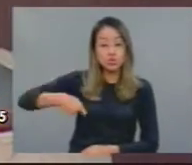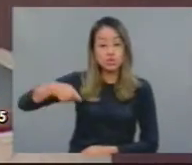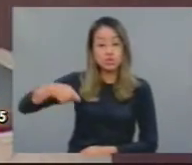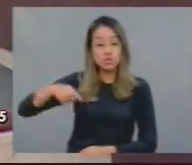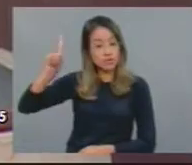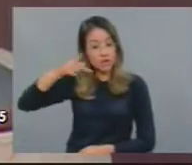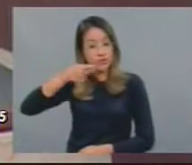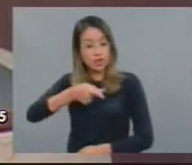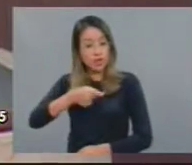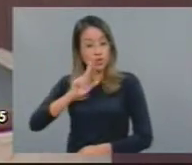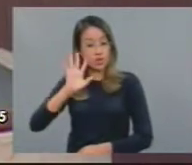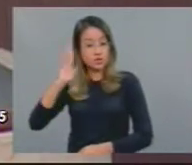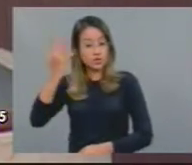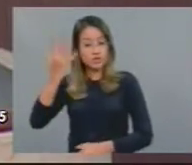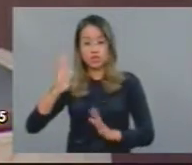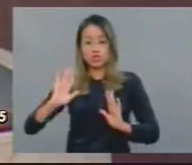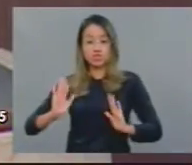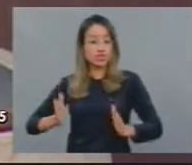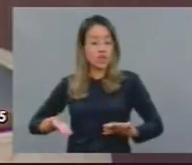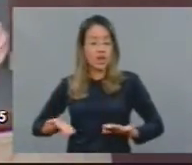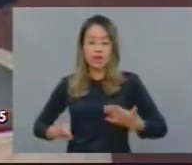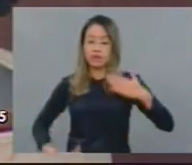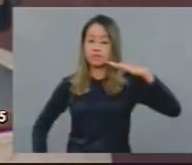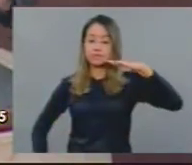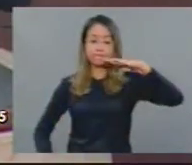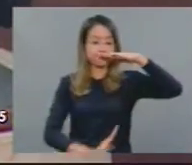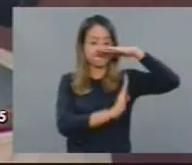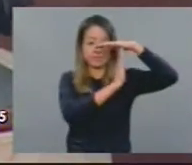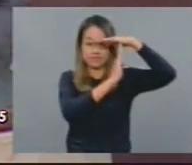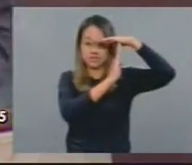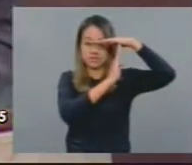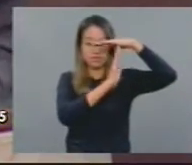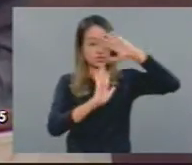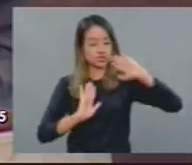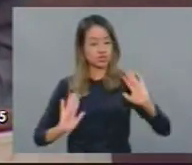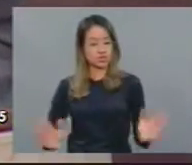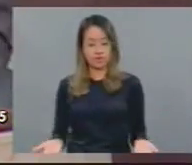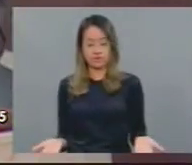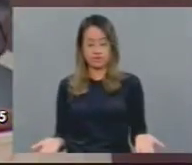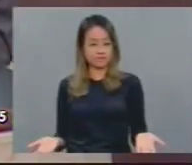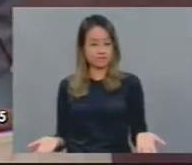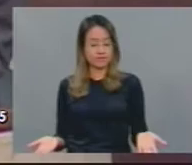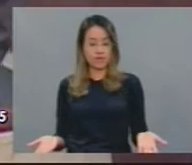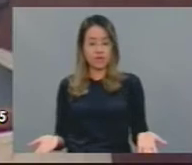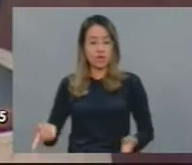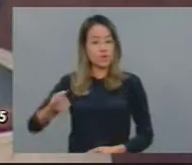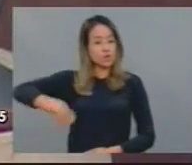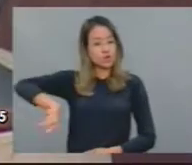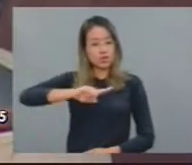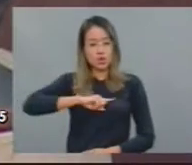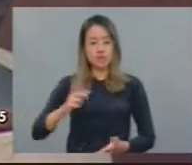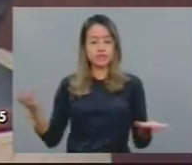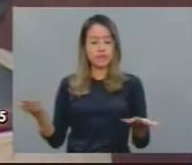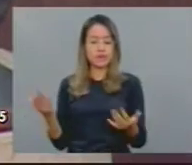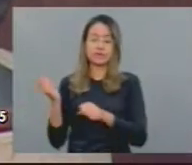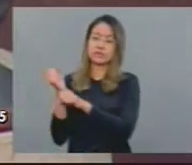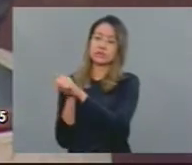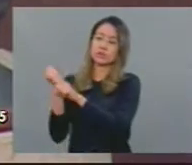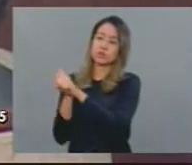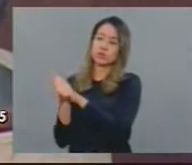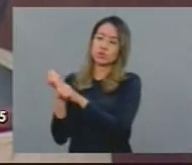está completamente privatizado, terceirizado que foi. E o que chega na